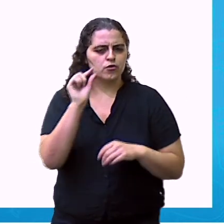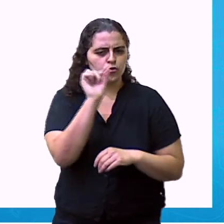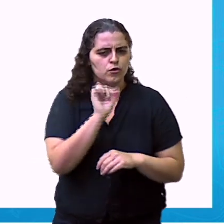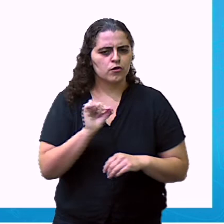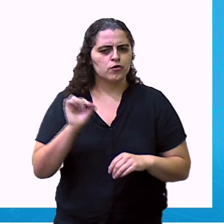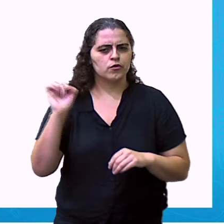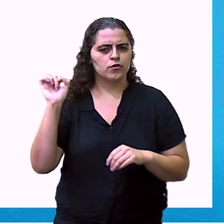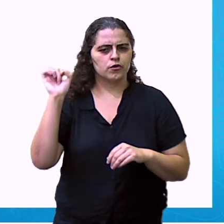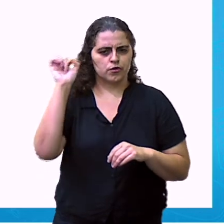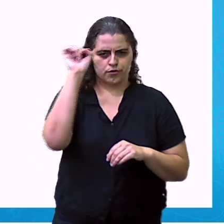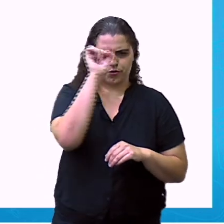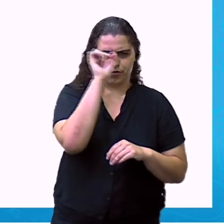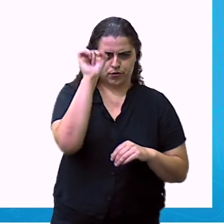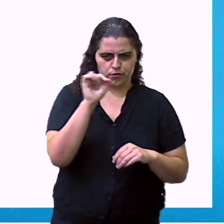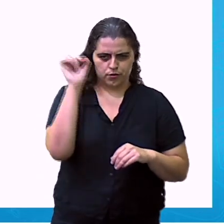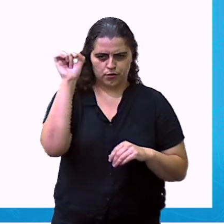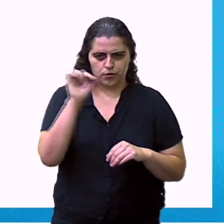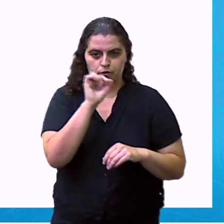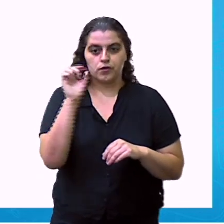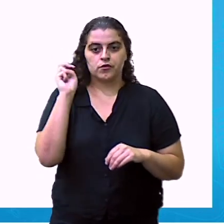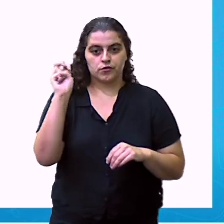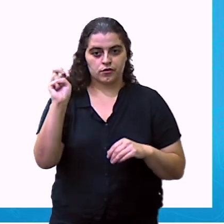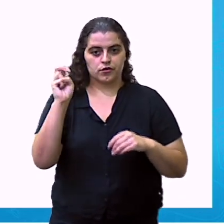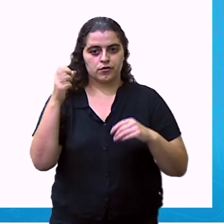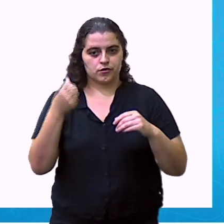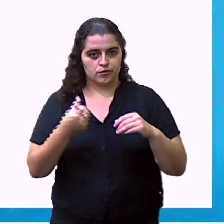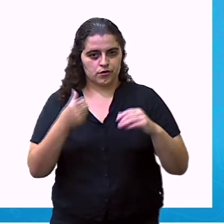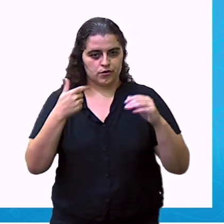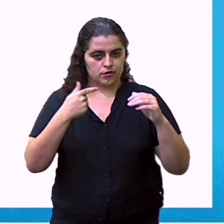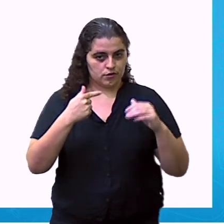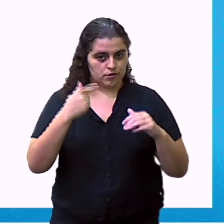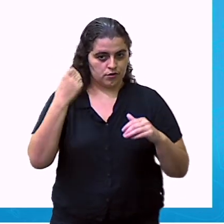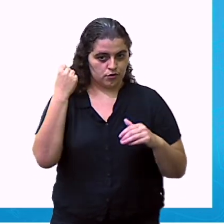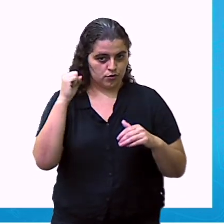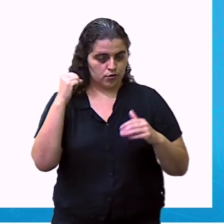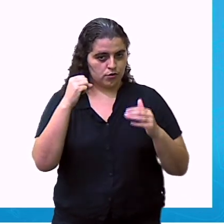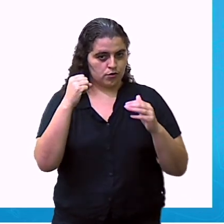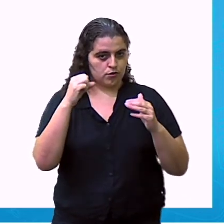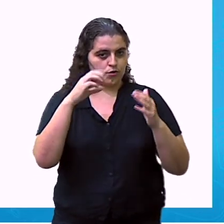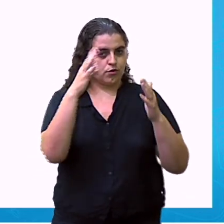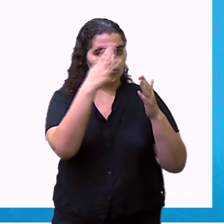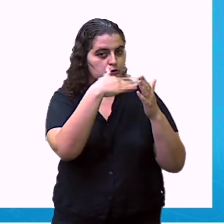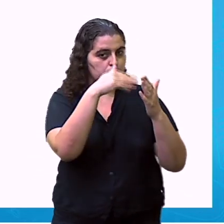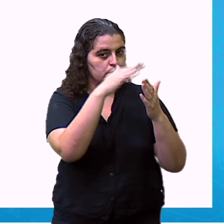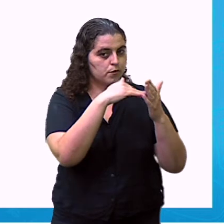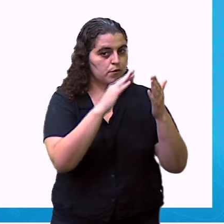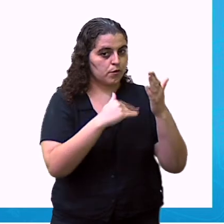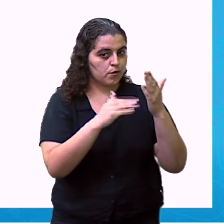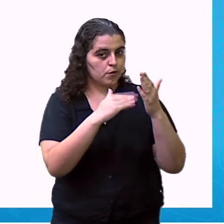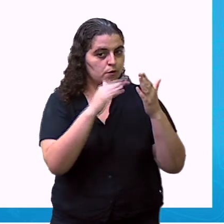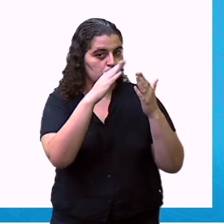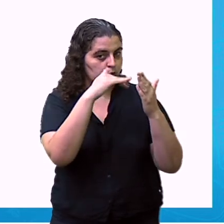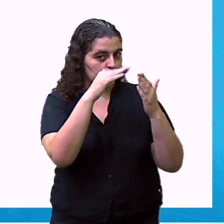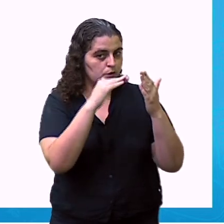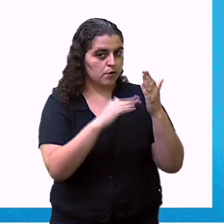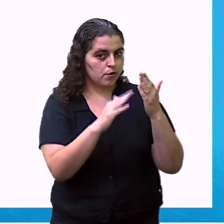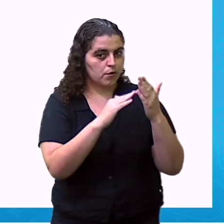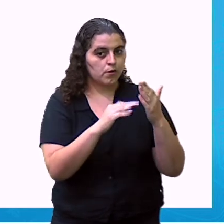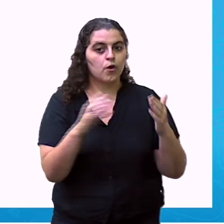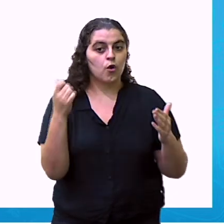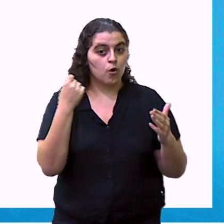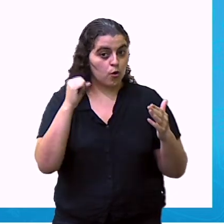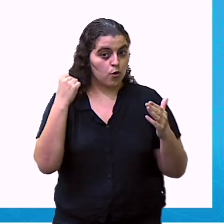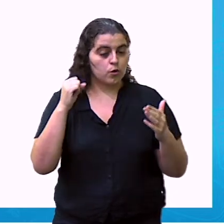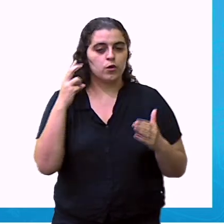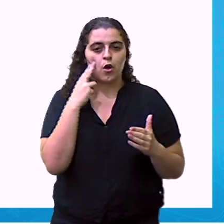consumimos 4, 5, 6, 7, 8. Falta ainda